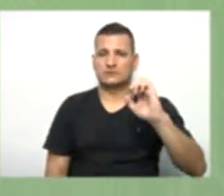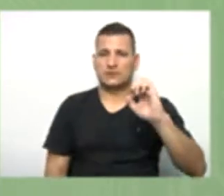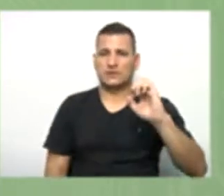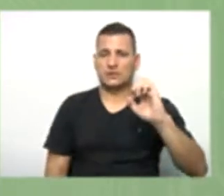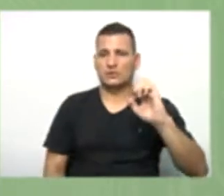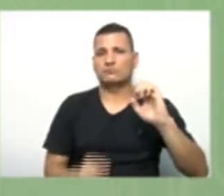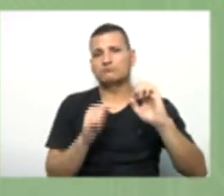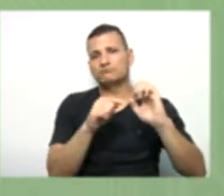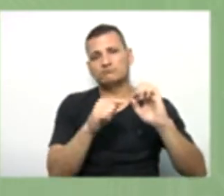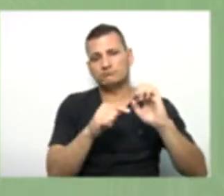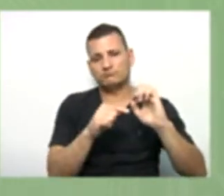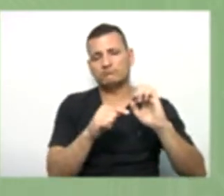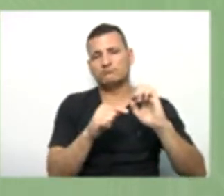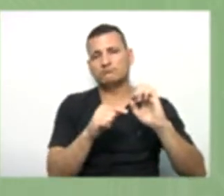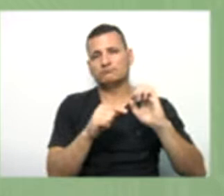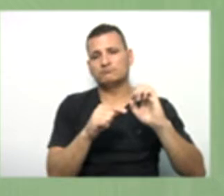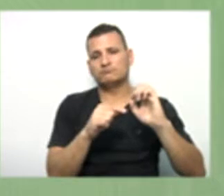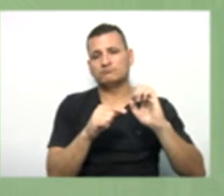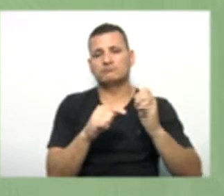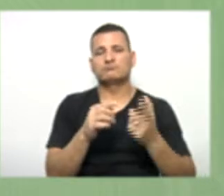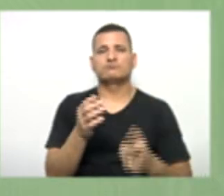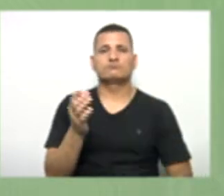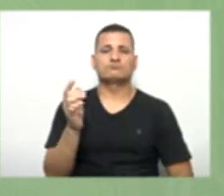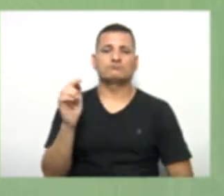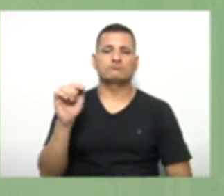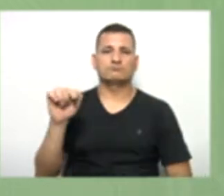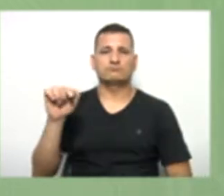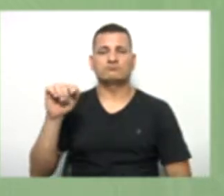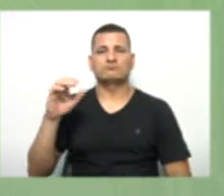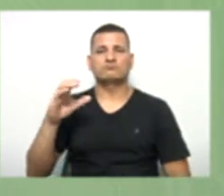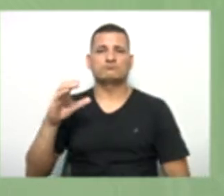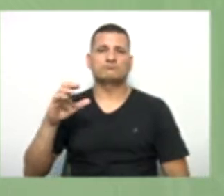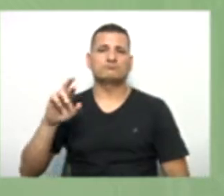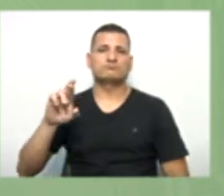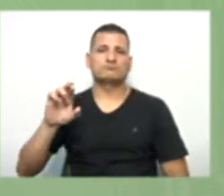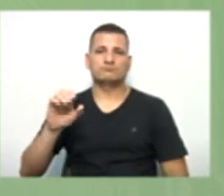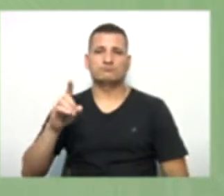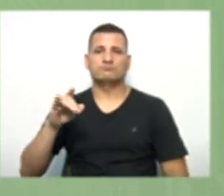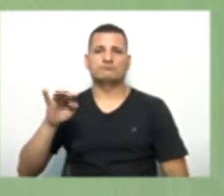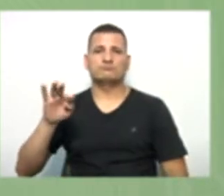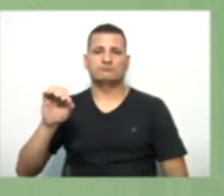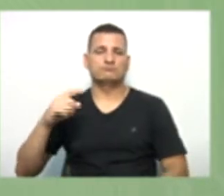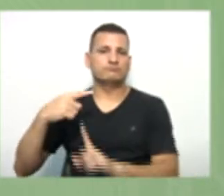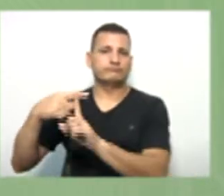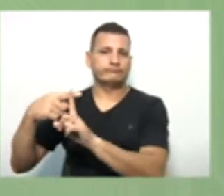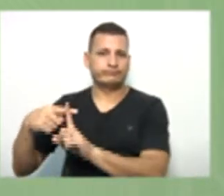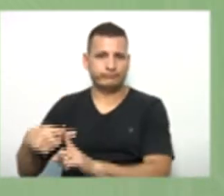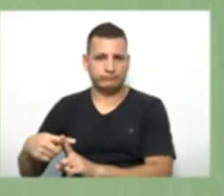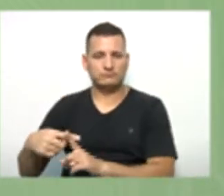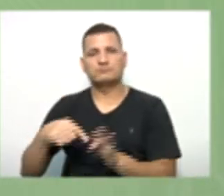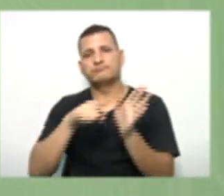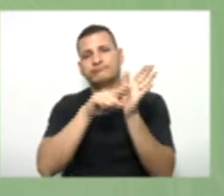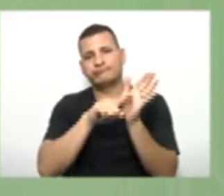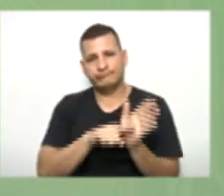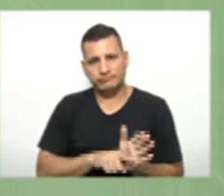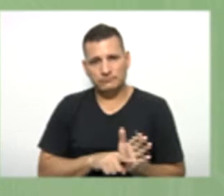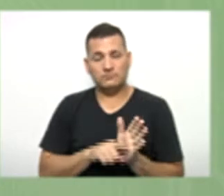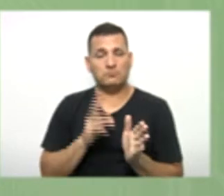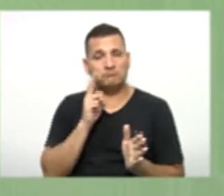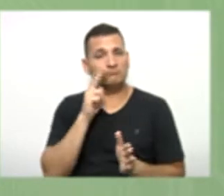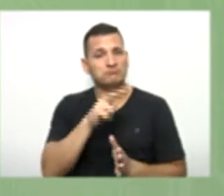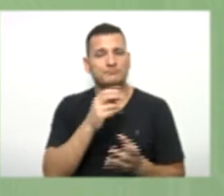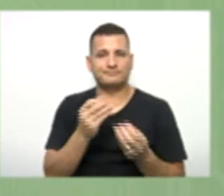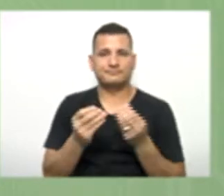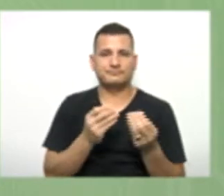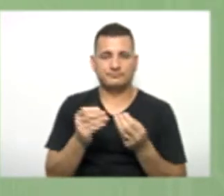irá receber débitos, do lado direito, ela irá receber créditos. Mas como assim, professora? Vamos lá.